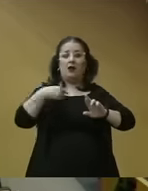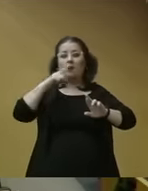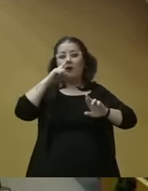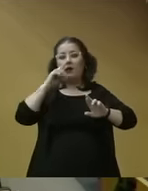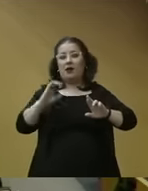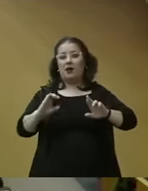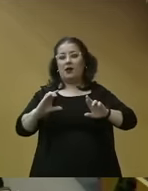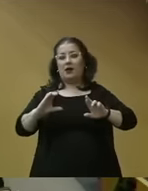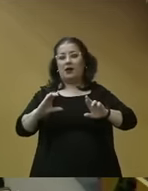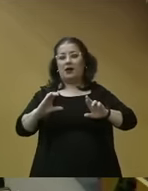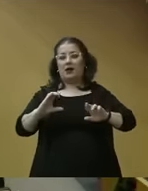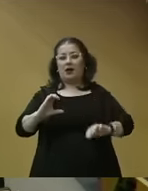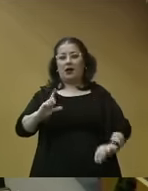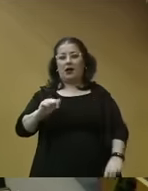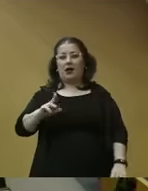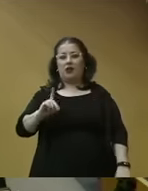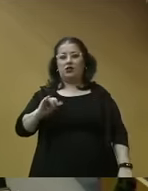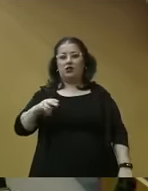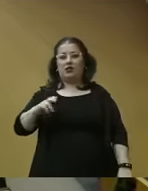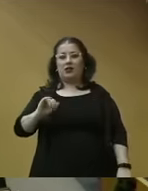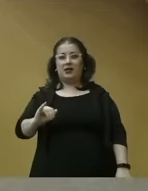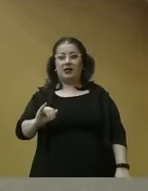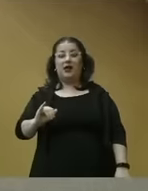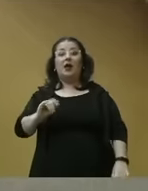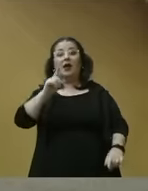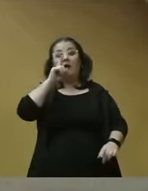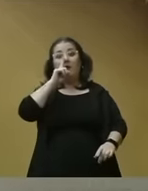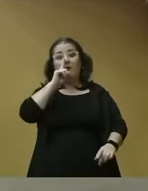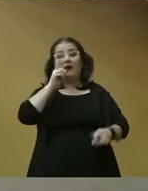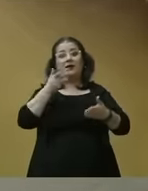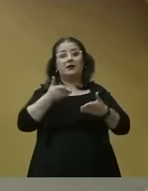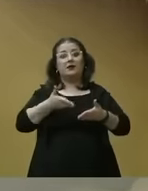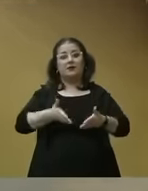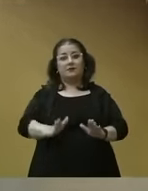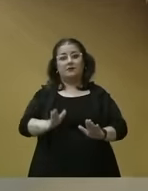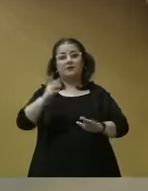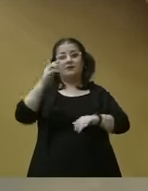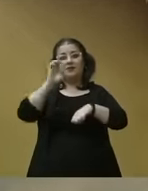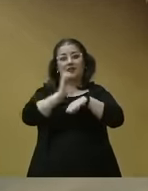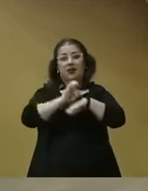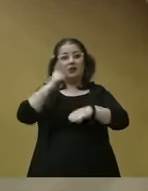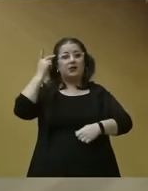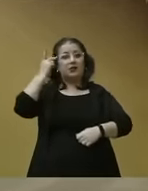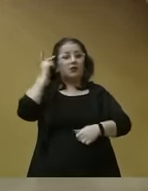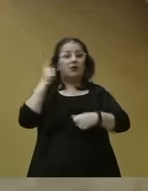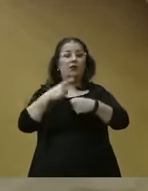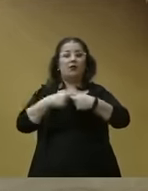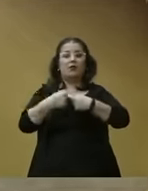Claudinês de Jesus Gomes, natural de Mogi Mirim, São Paulo.